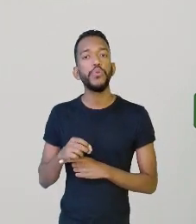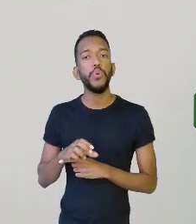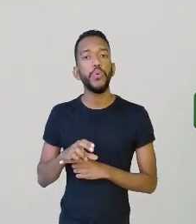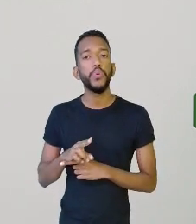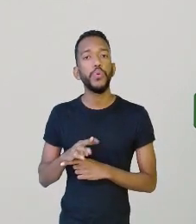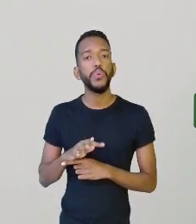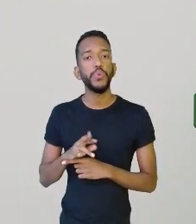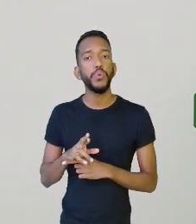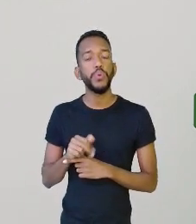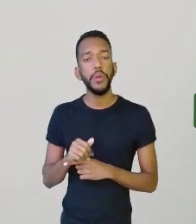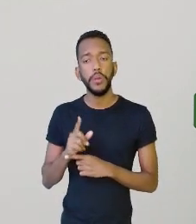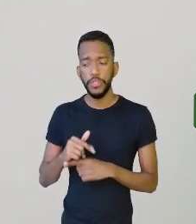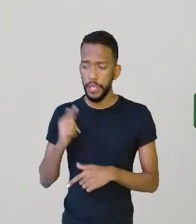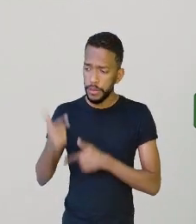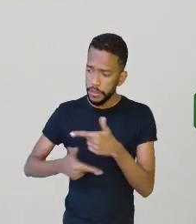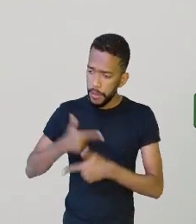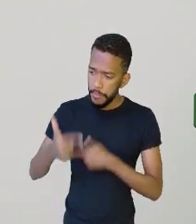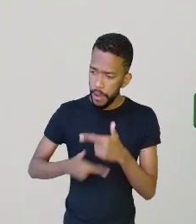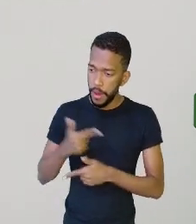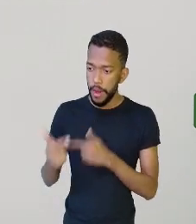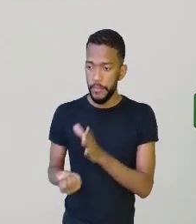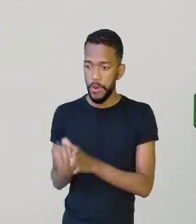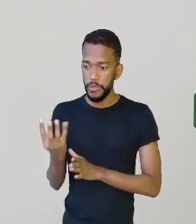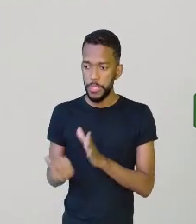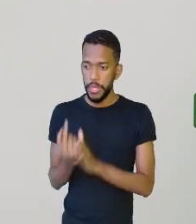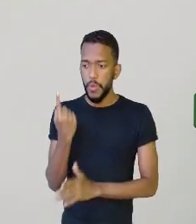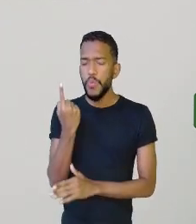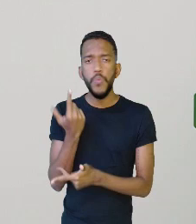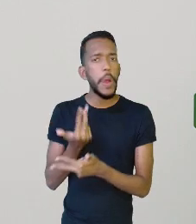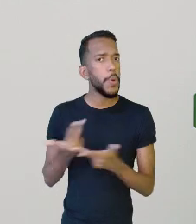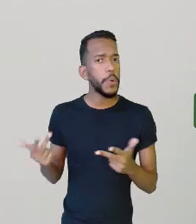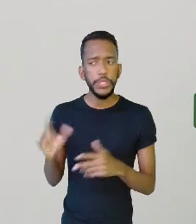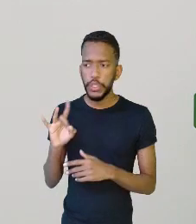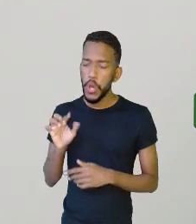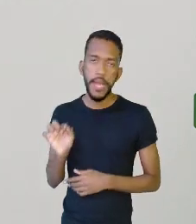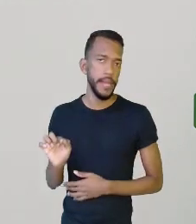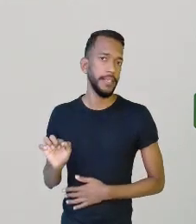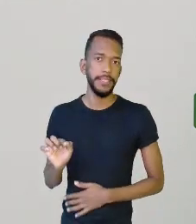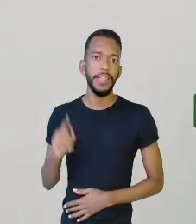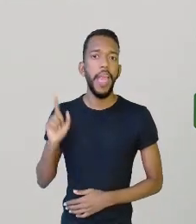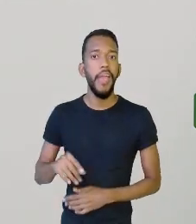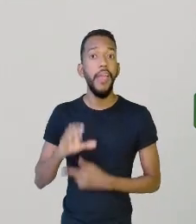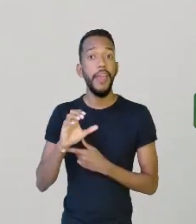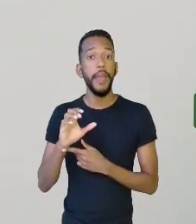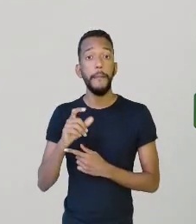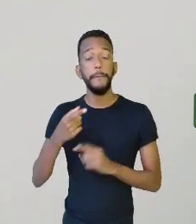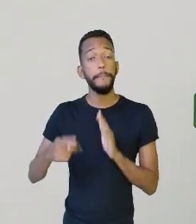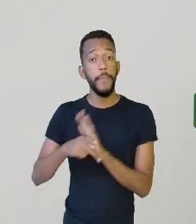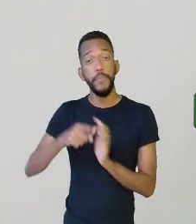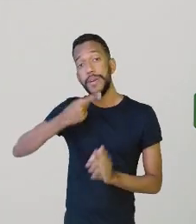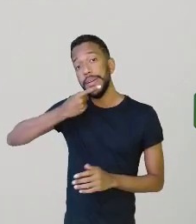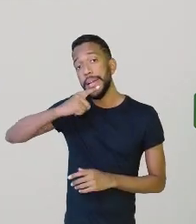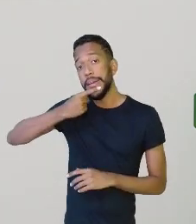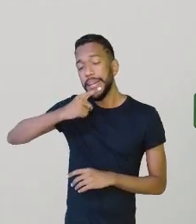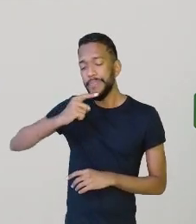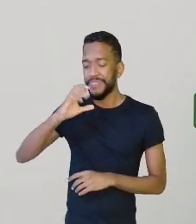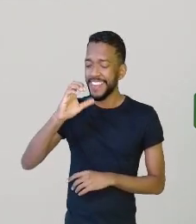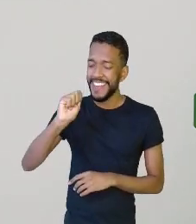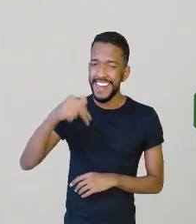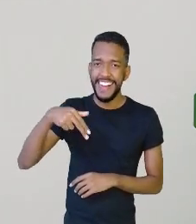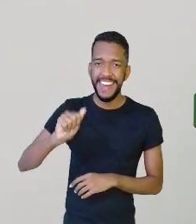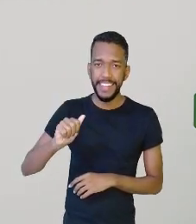a produção de uma coisa só, que nesse caso aqui é a cana-de-açúcar. Pois é, nós